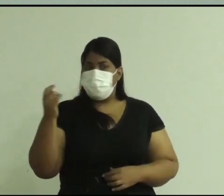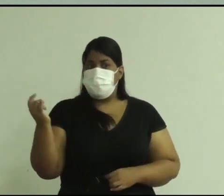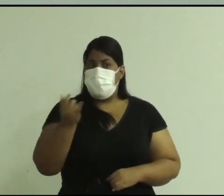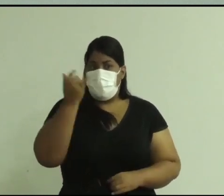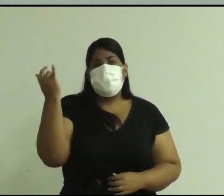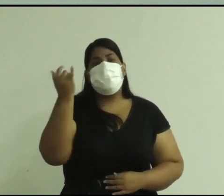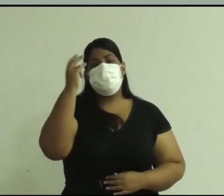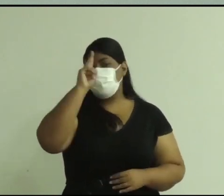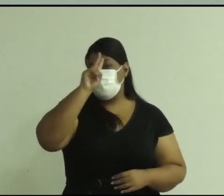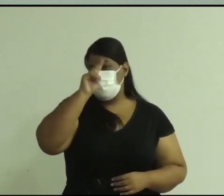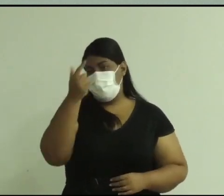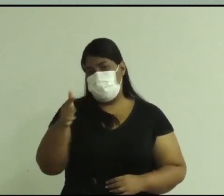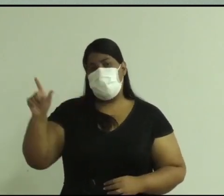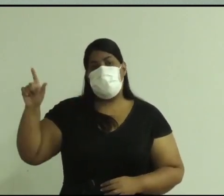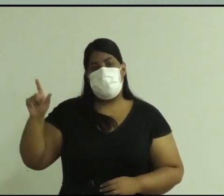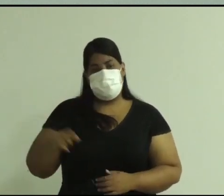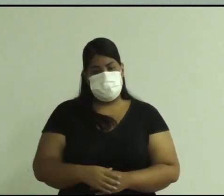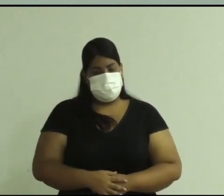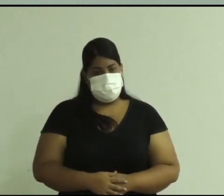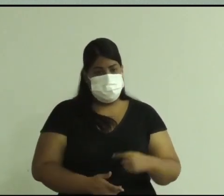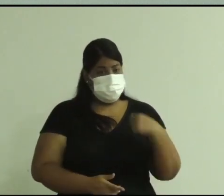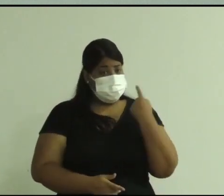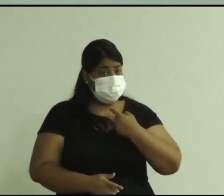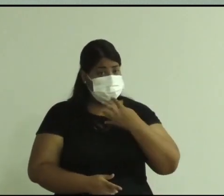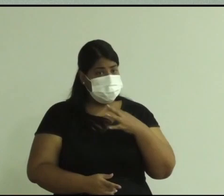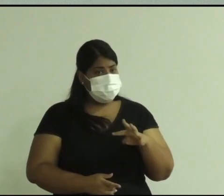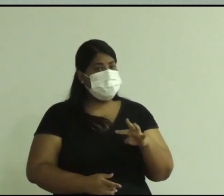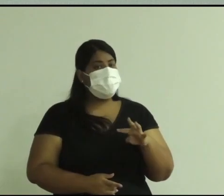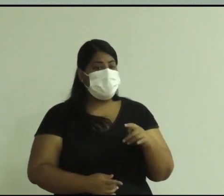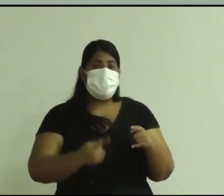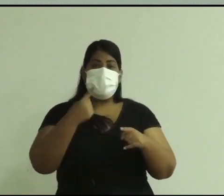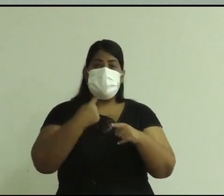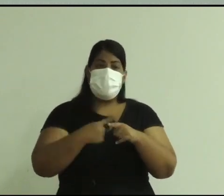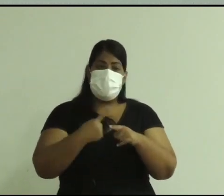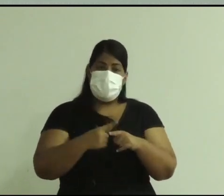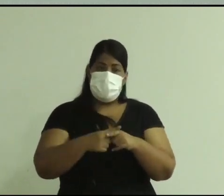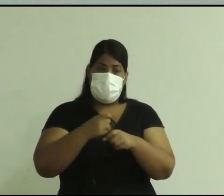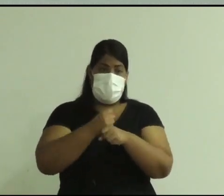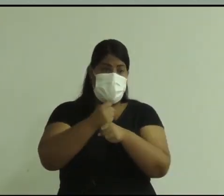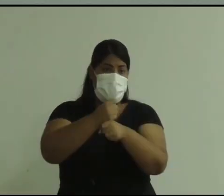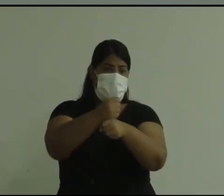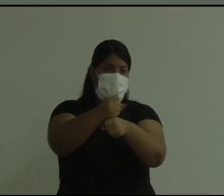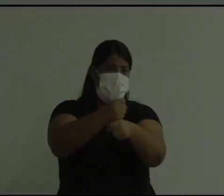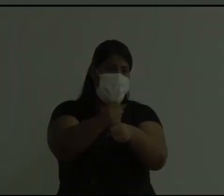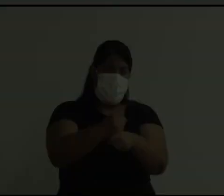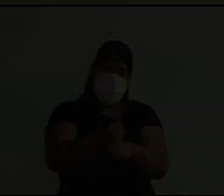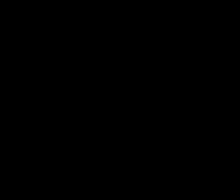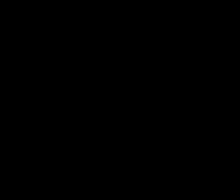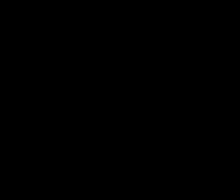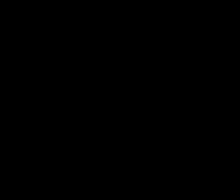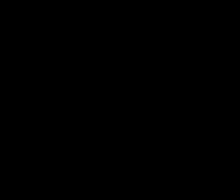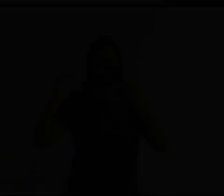importância, a história do outro, que a gente nem conhece, porque durante muito tempo foi negado dentro das nossas